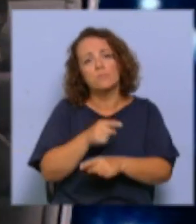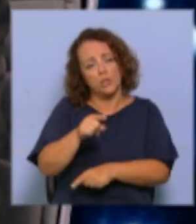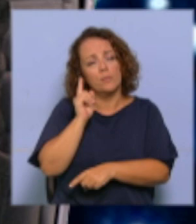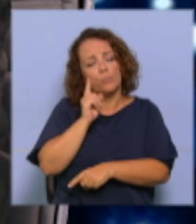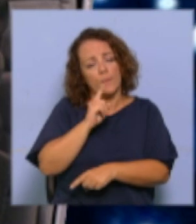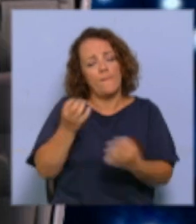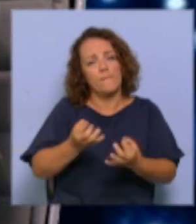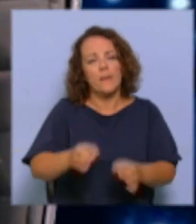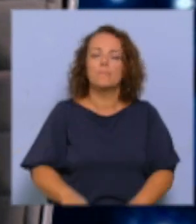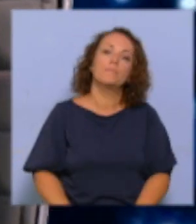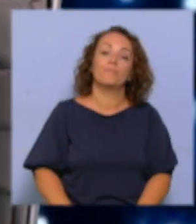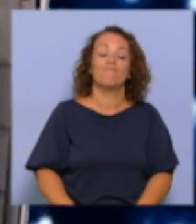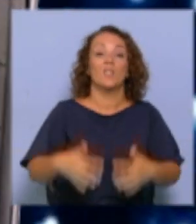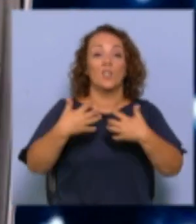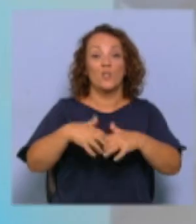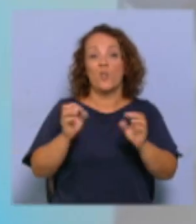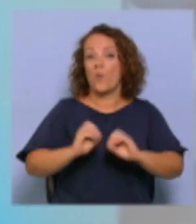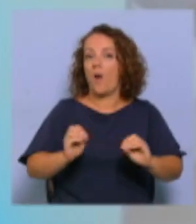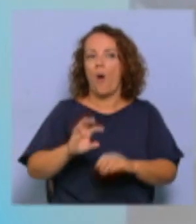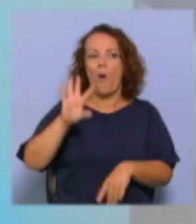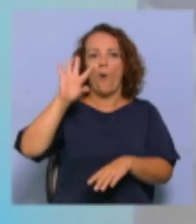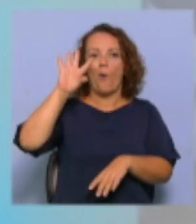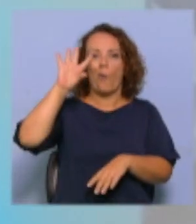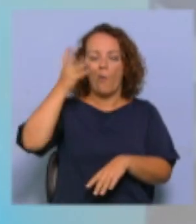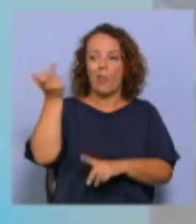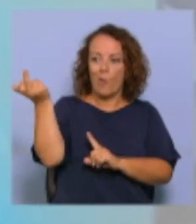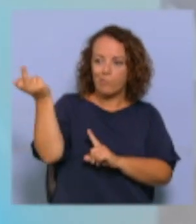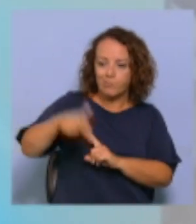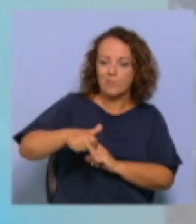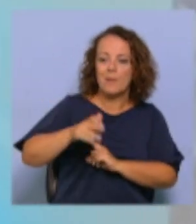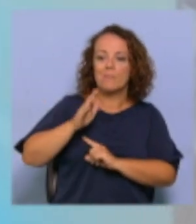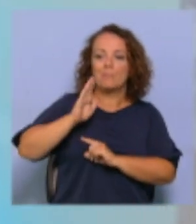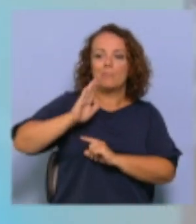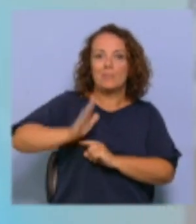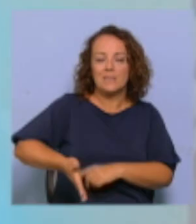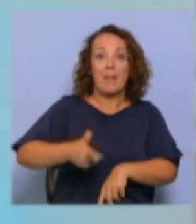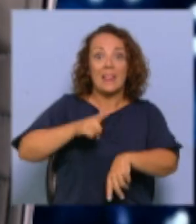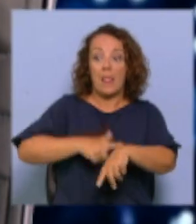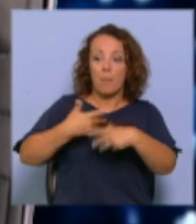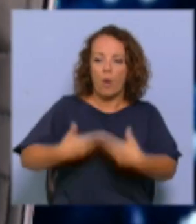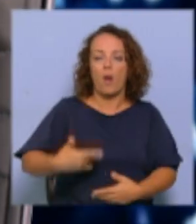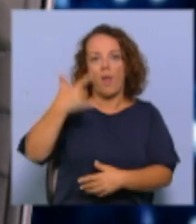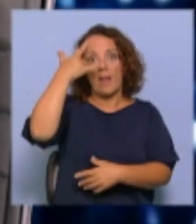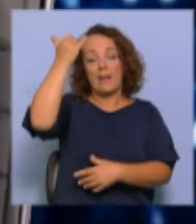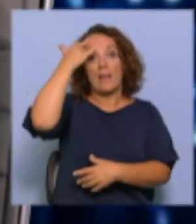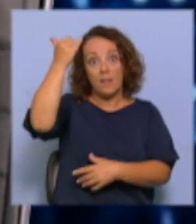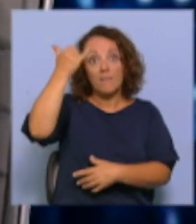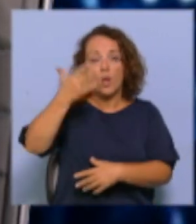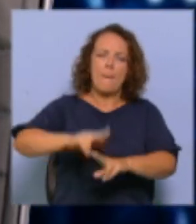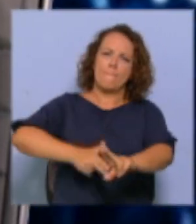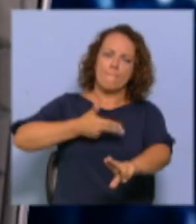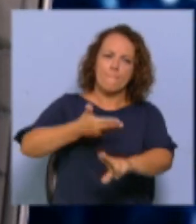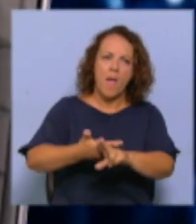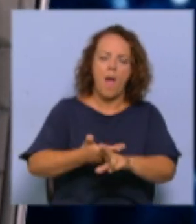necessário. Sem dúvida nenhuma, se em cada tempo é preciso criatividade e ousadia, este ainda mais. É o tempo da criatividade ousada, ou